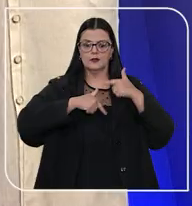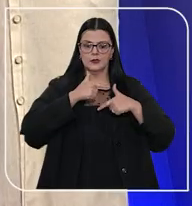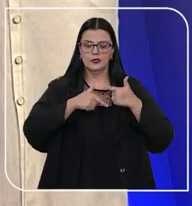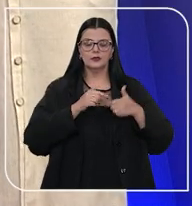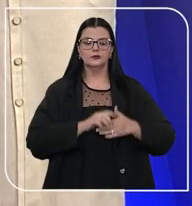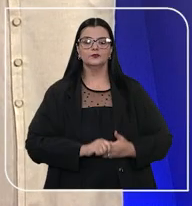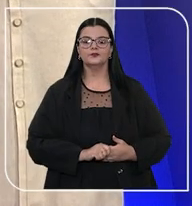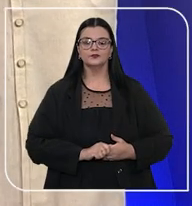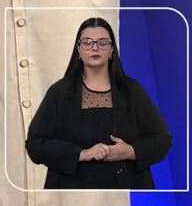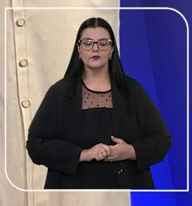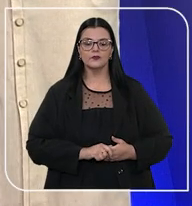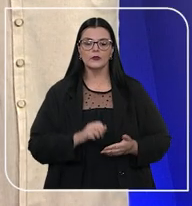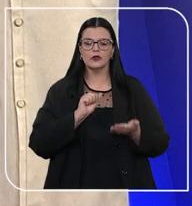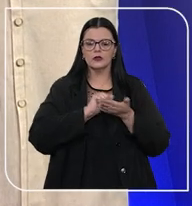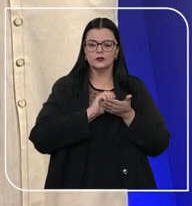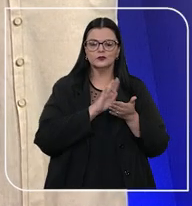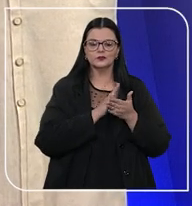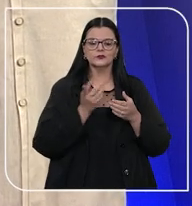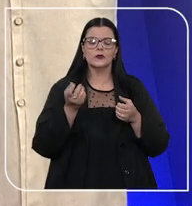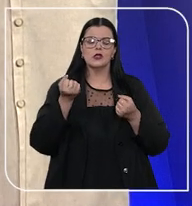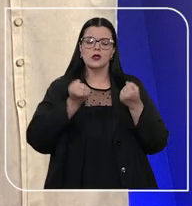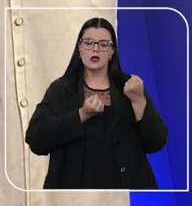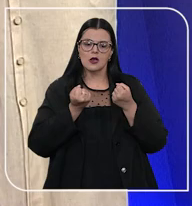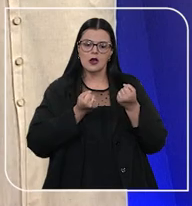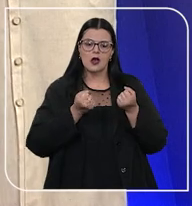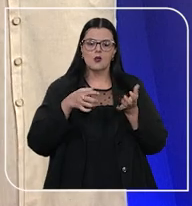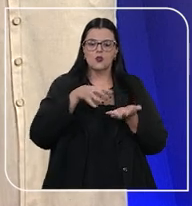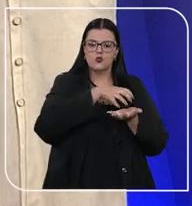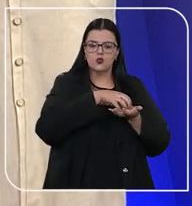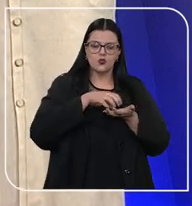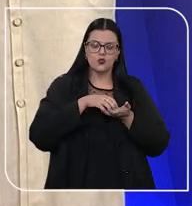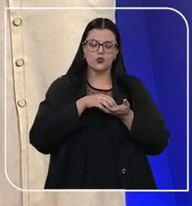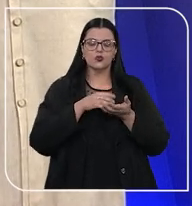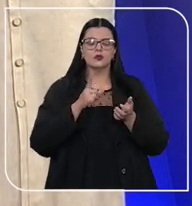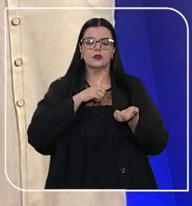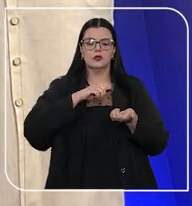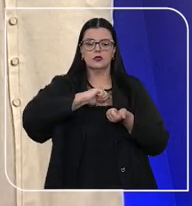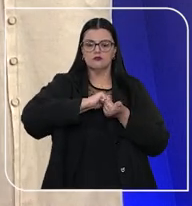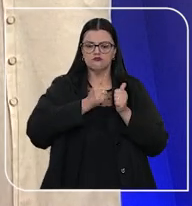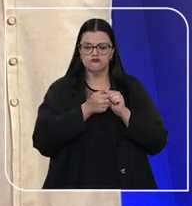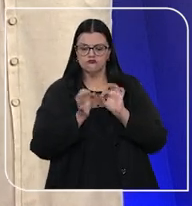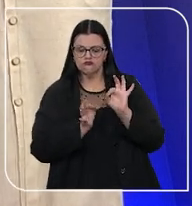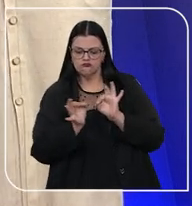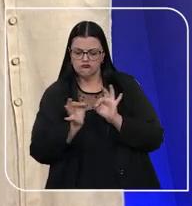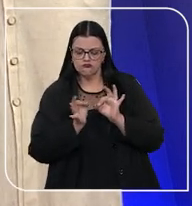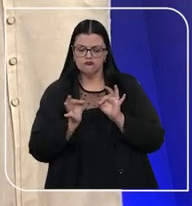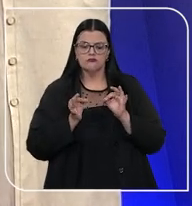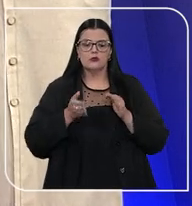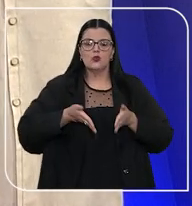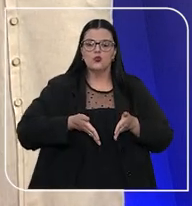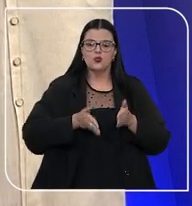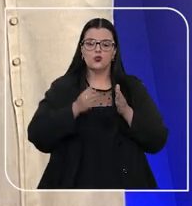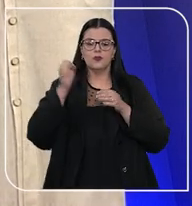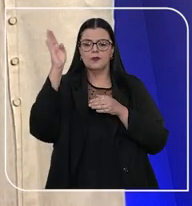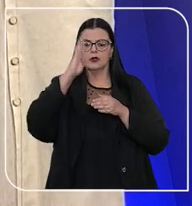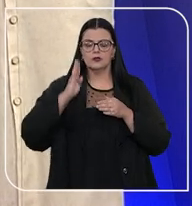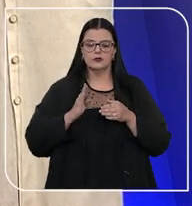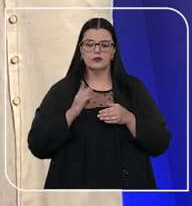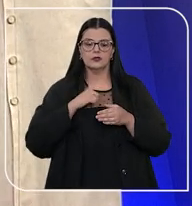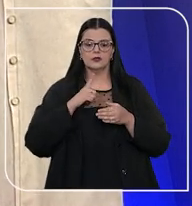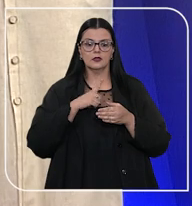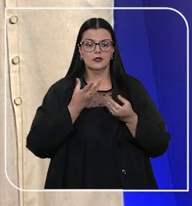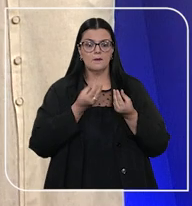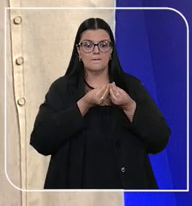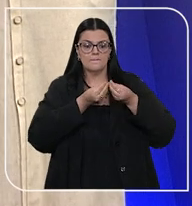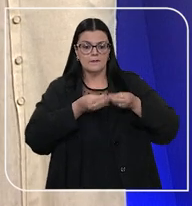missão. Chamadas de concessionárias, as empresas que administram as rodovias brasileiras têm a obrigação de indenizar